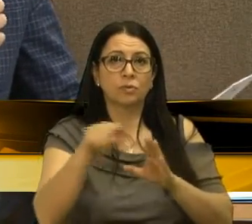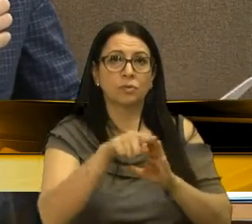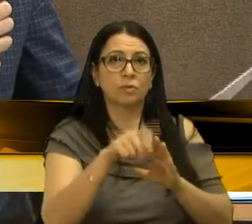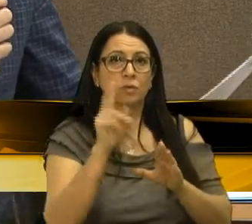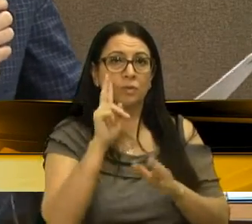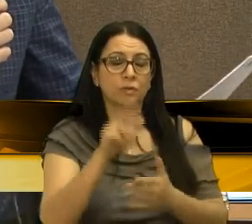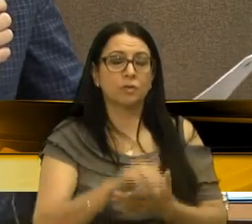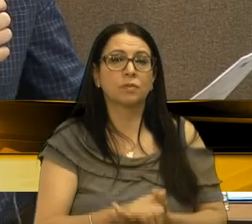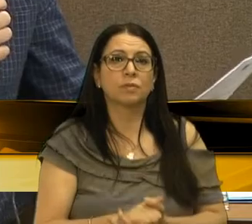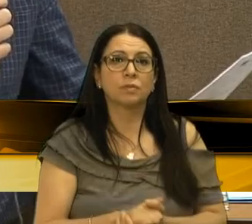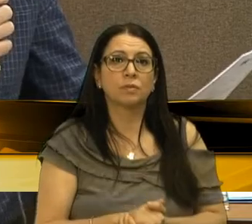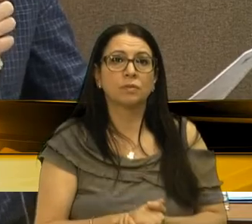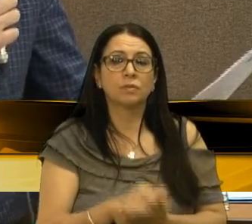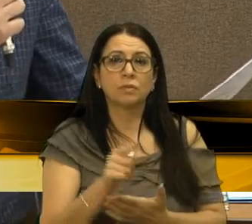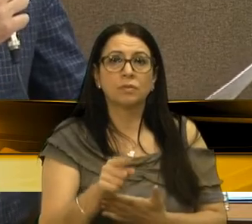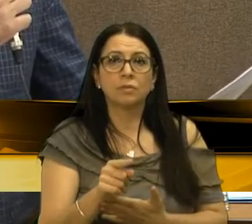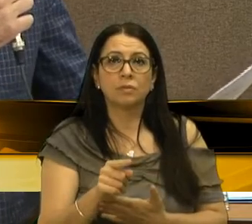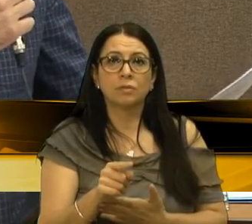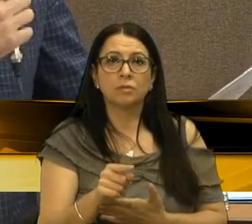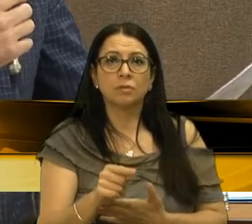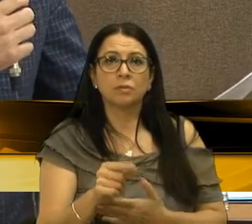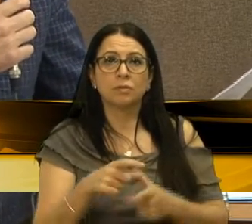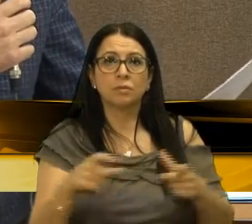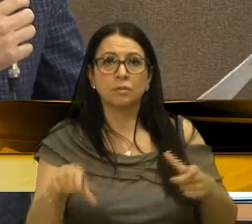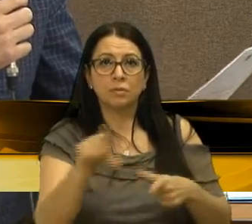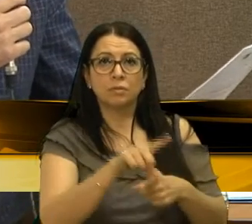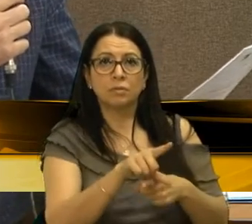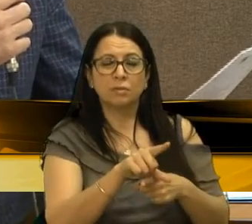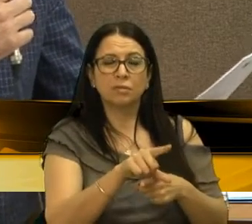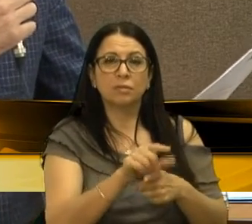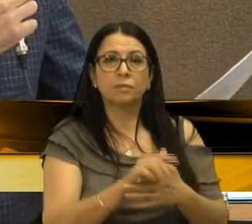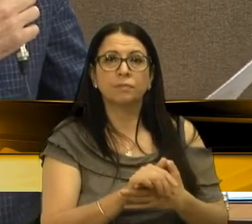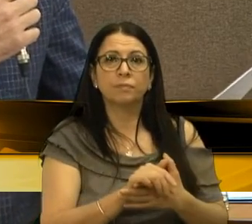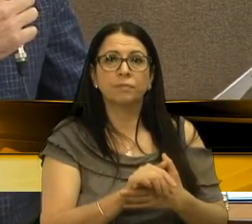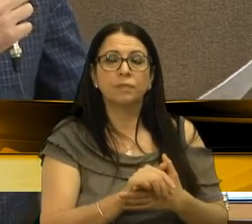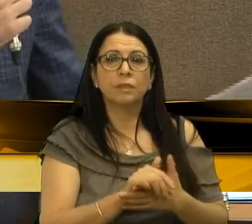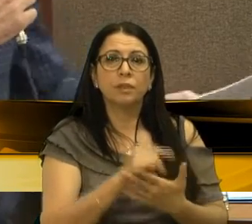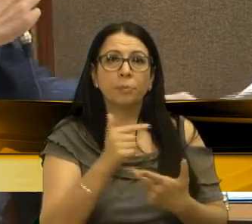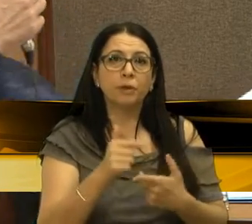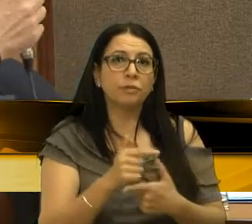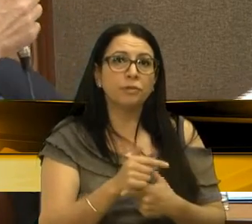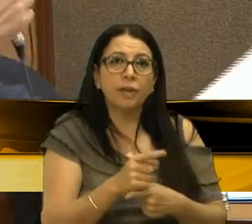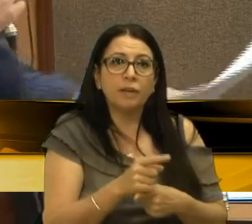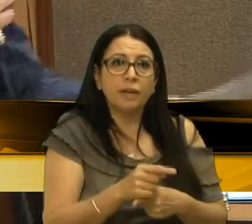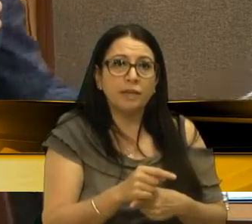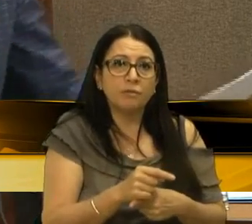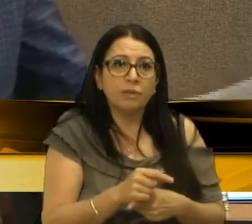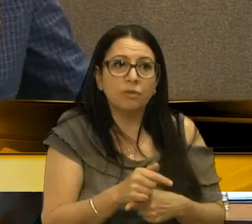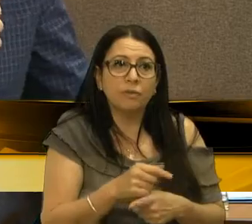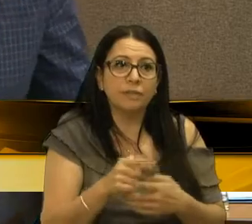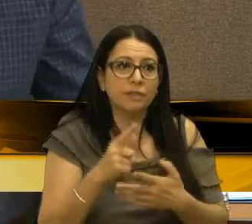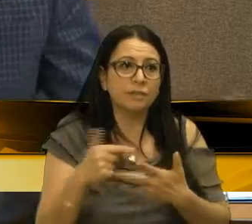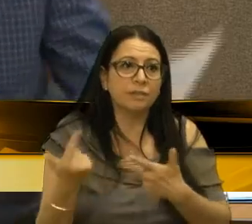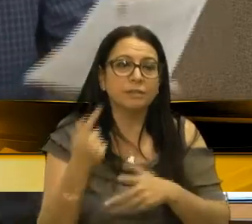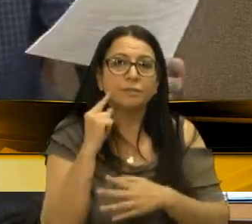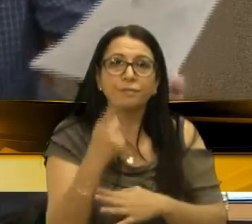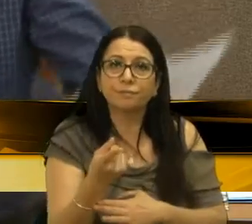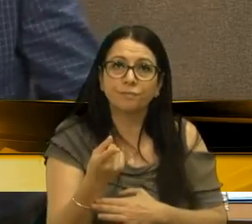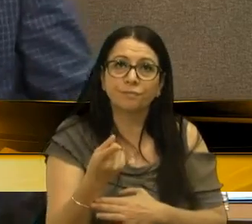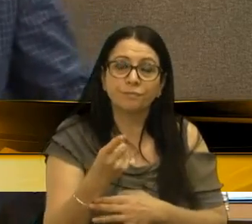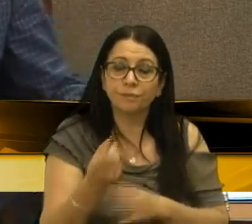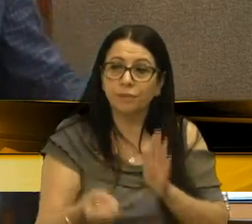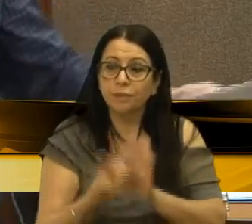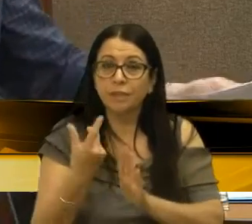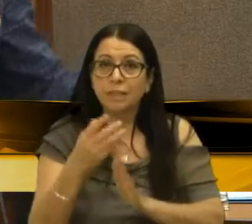pretende com esse projeto é aumentar a disponibilidade de vagas, o que não deixa de ser compreendido como criação